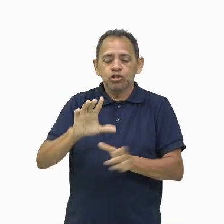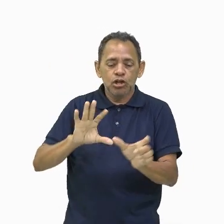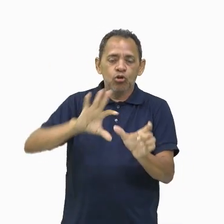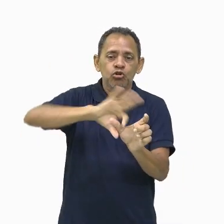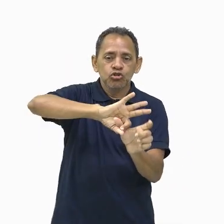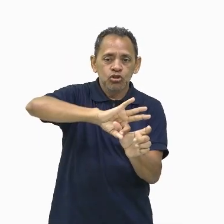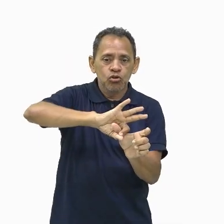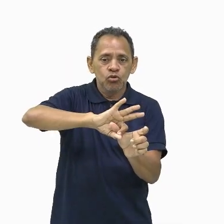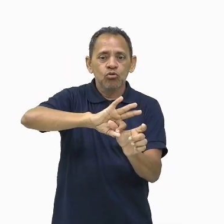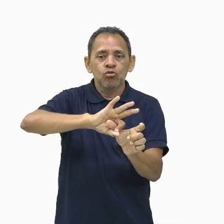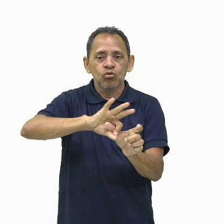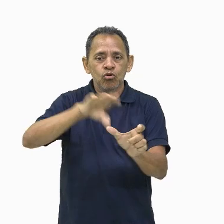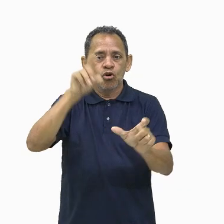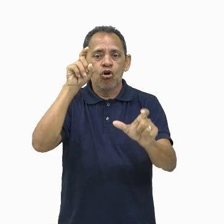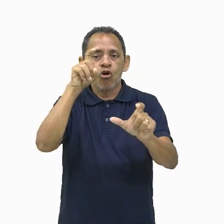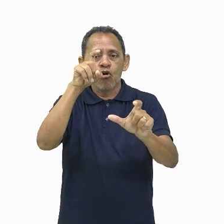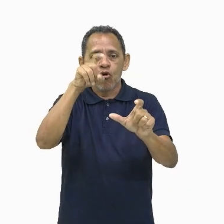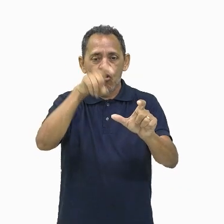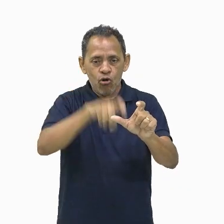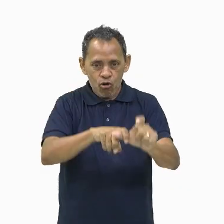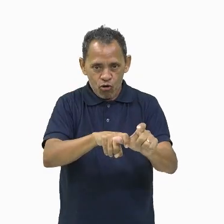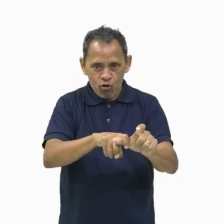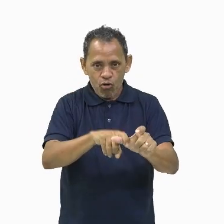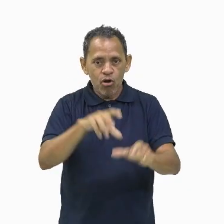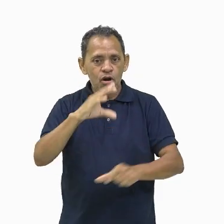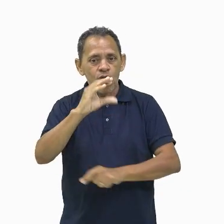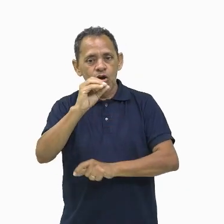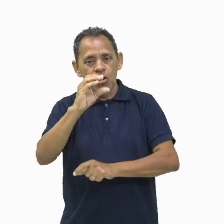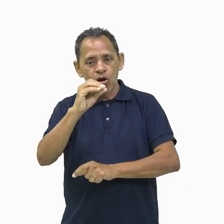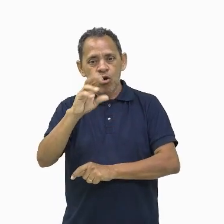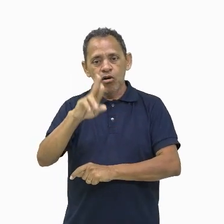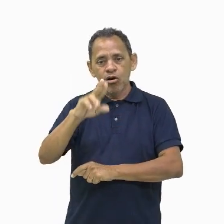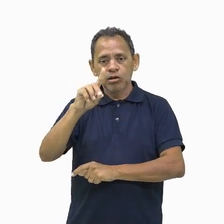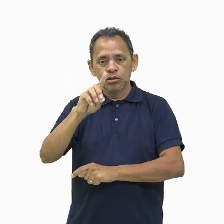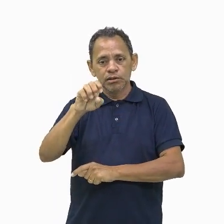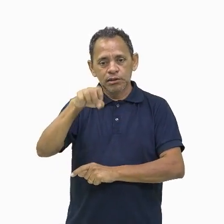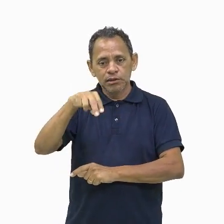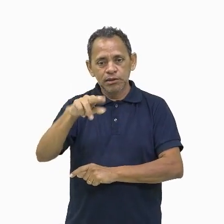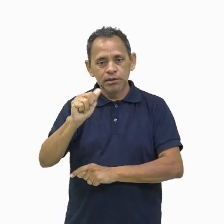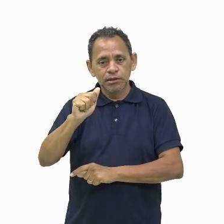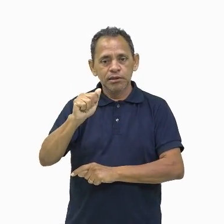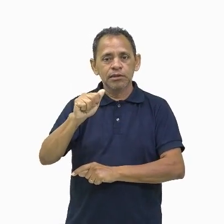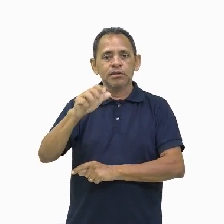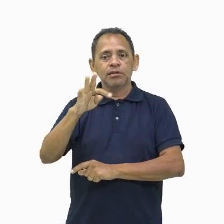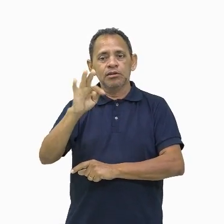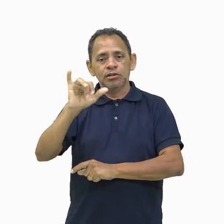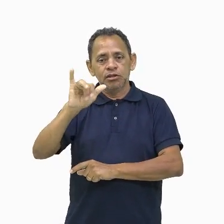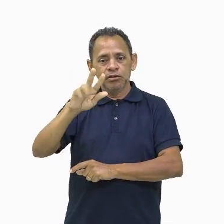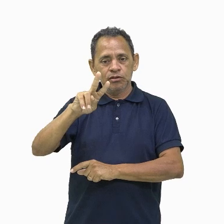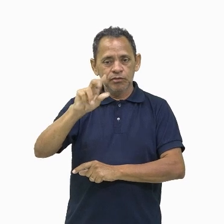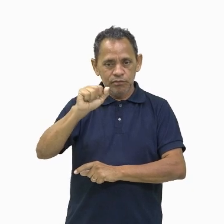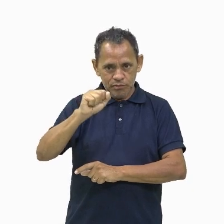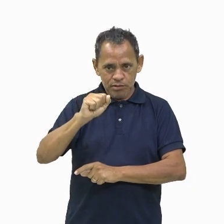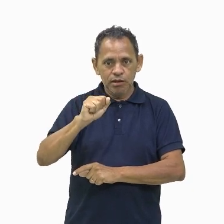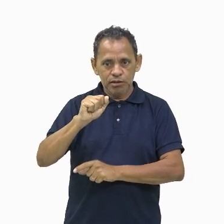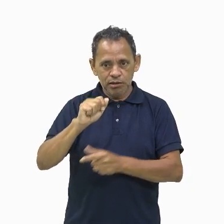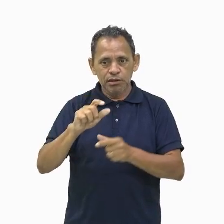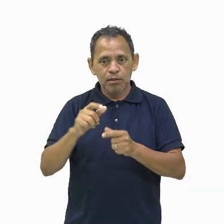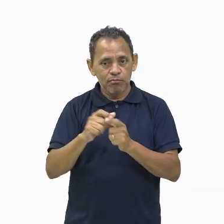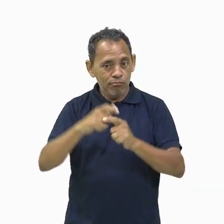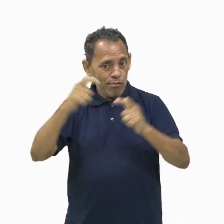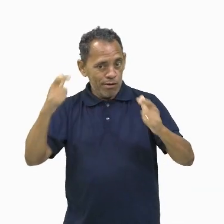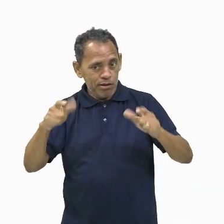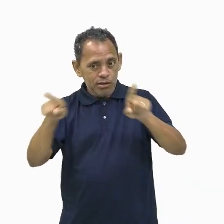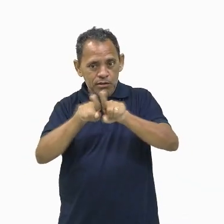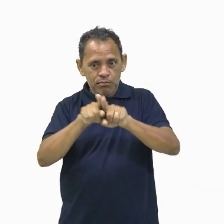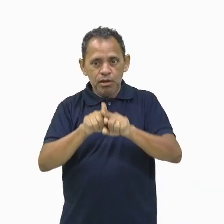coordenativa, tá? Então, notem, enquanto um omite, na outra temos excesso de conjunção, né? Então, por isso que a